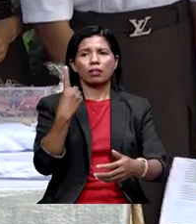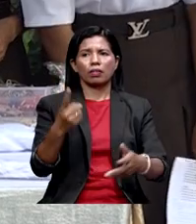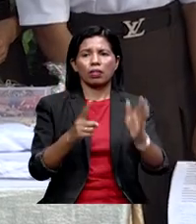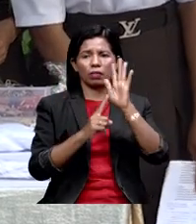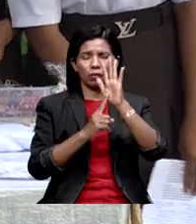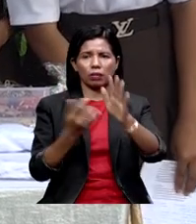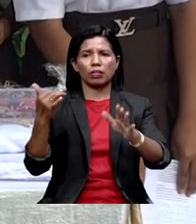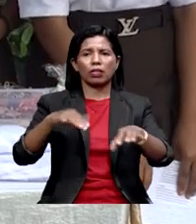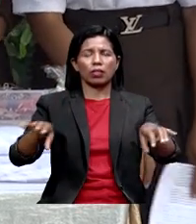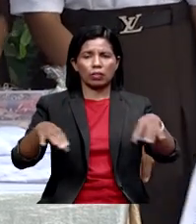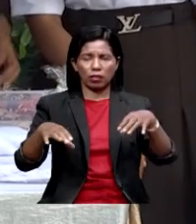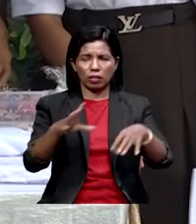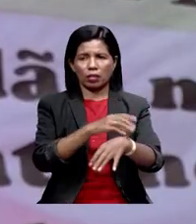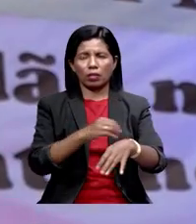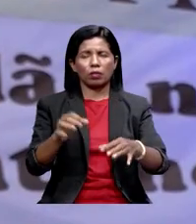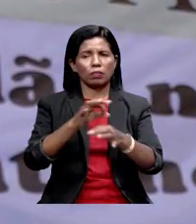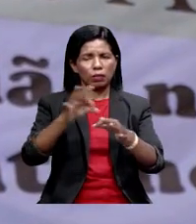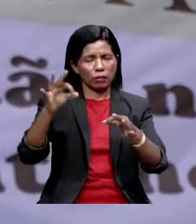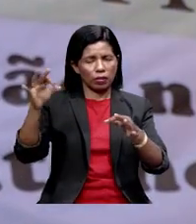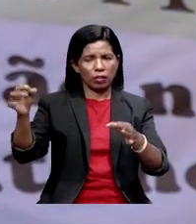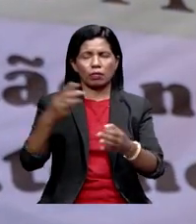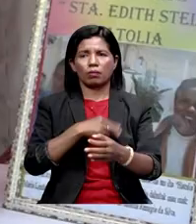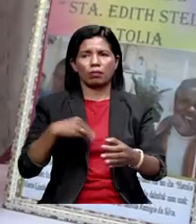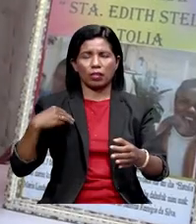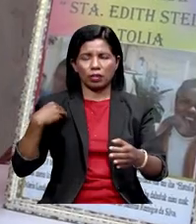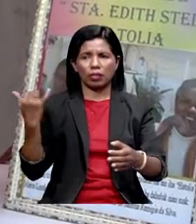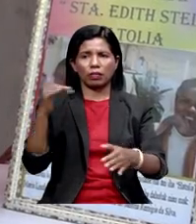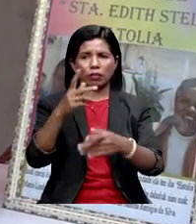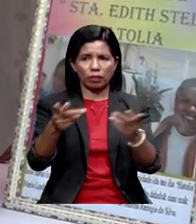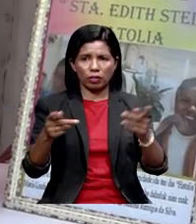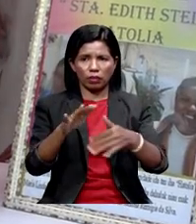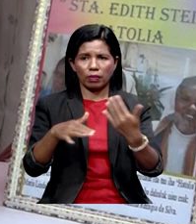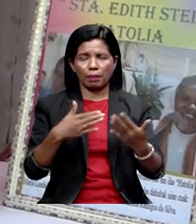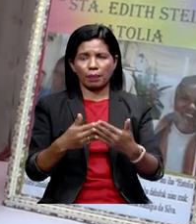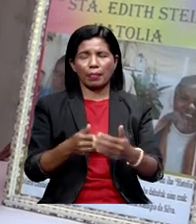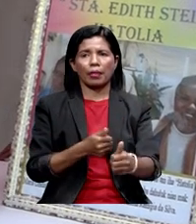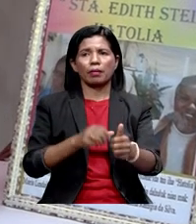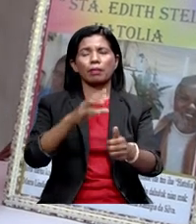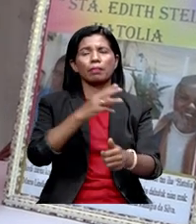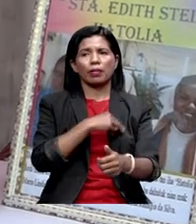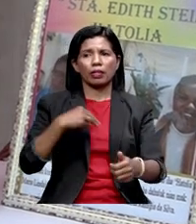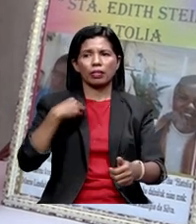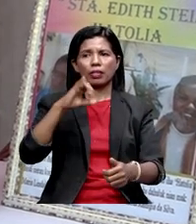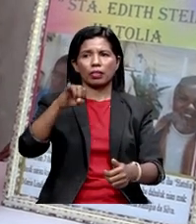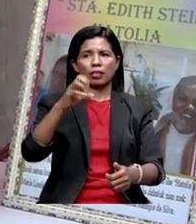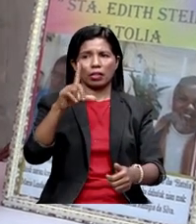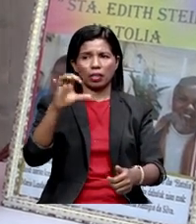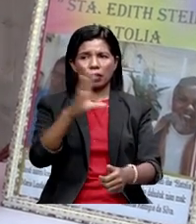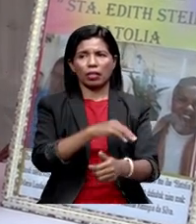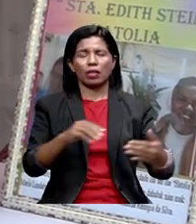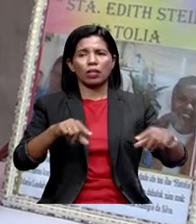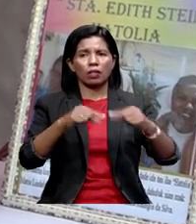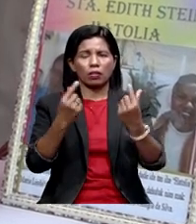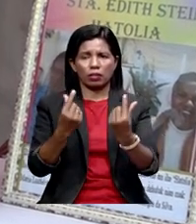missão de Luiz Espírito Valer de Carmelitania e a Fátim ao topo. Tua irmã Drezélia Soares de Oliveira, Hanessa Comissão Organizadora